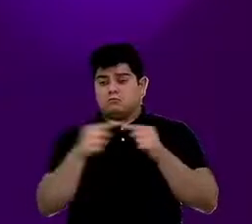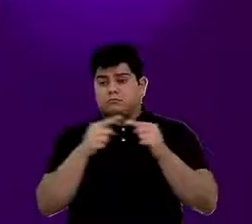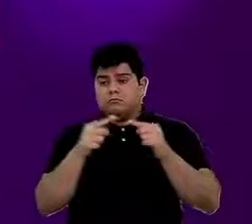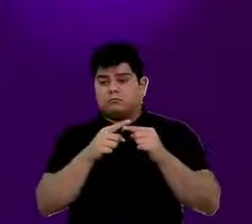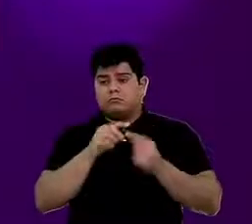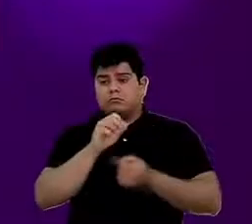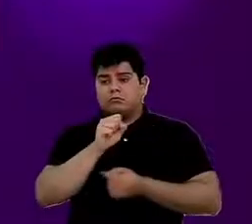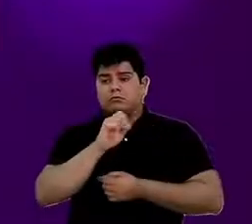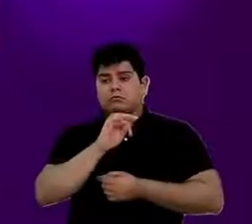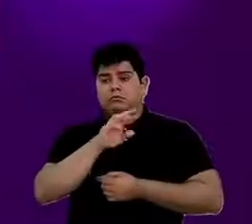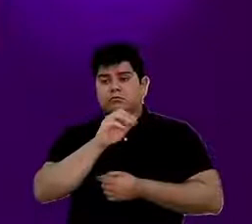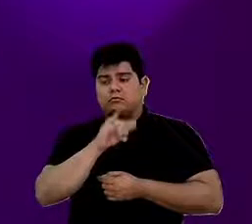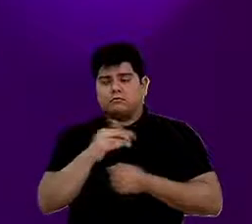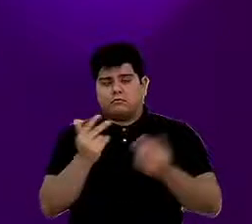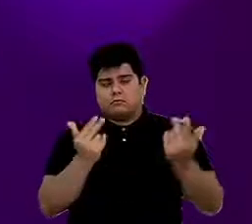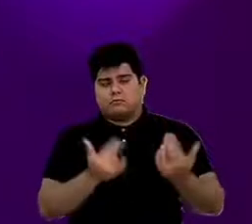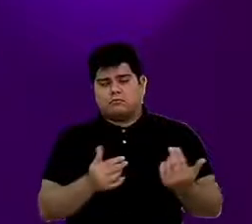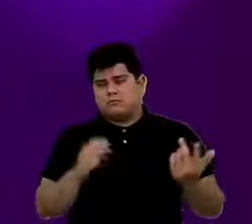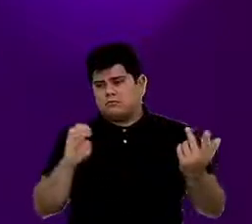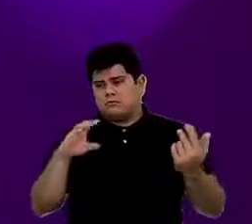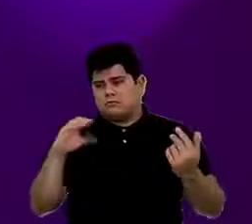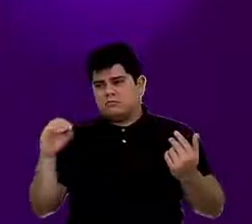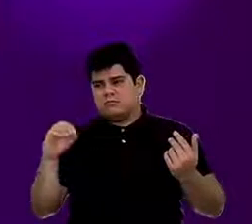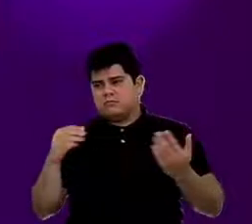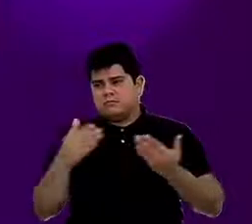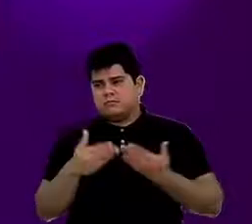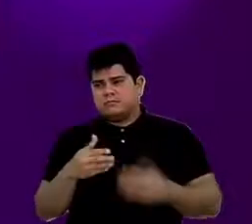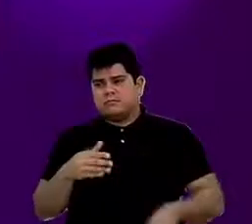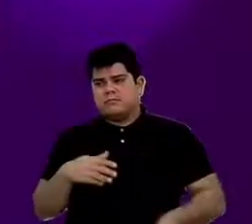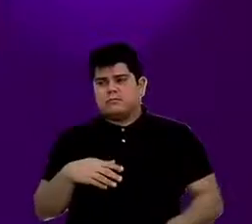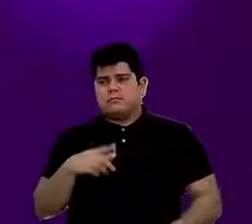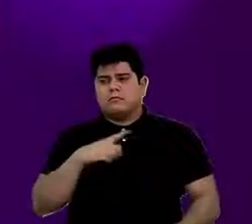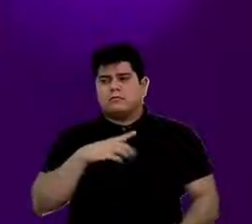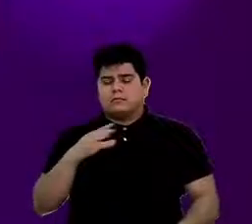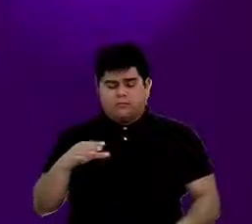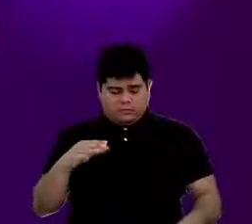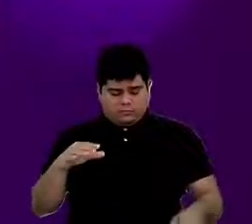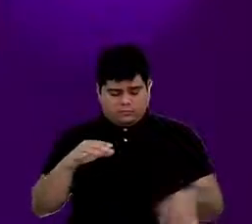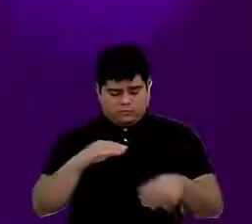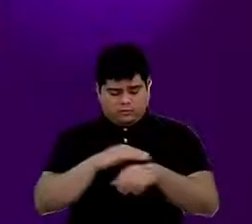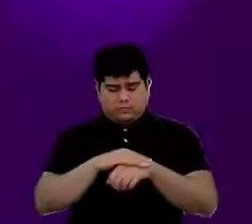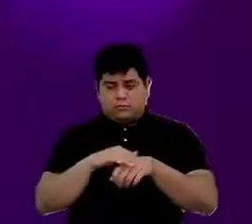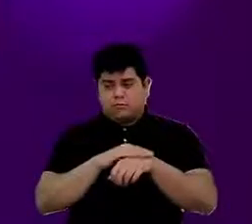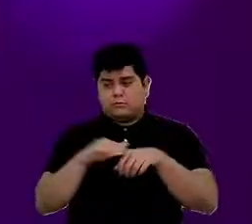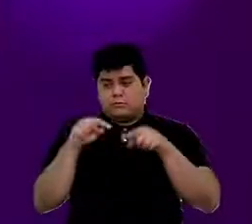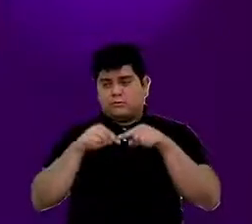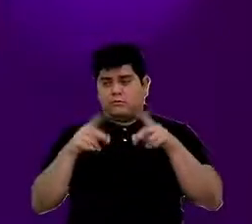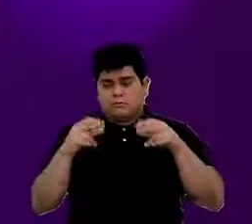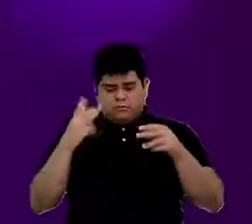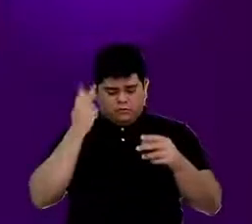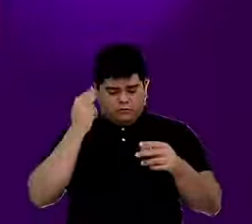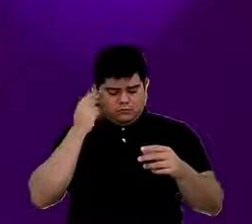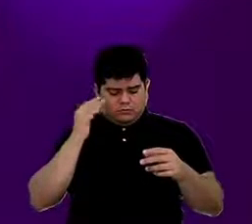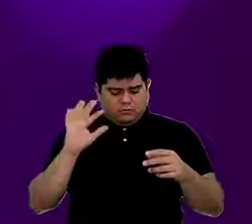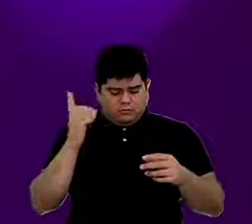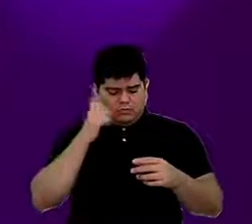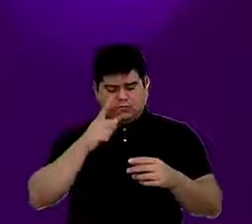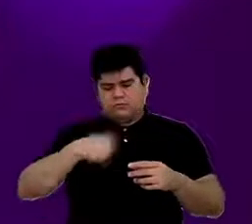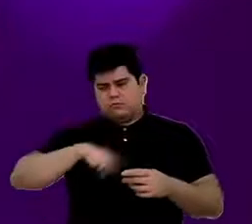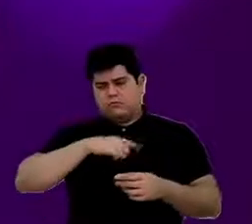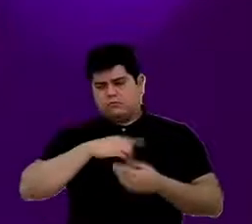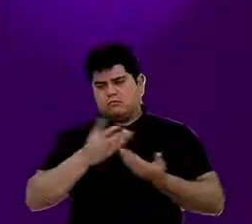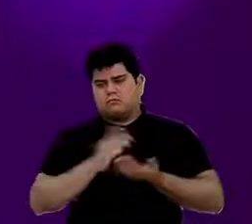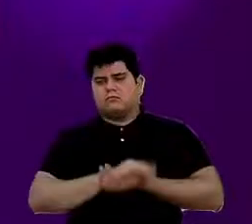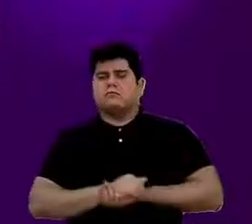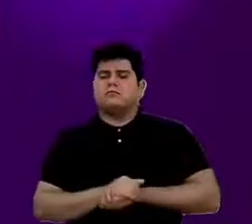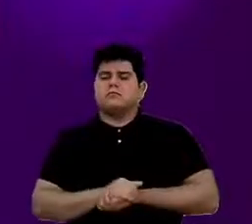strain, semelhante ao que o ECHO tem feito com feature tracking, só que em cine, imagens de cine, que já são comumente adquiridas por nós nesse tipo